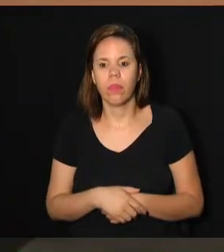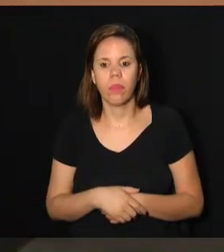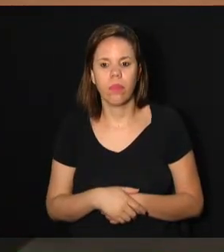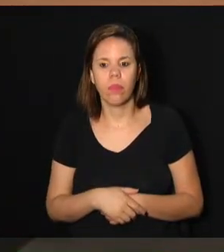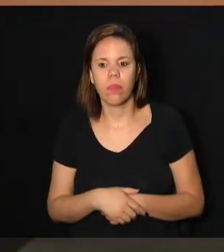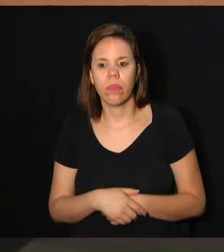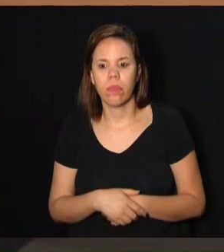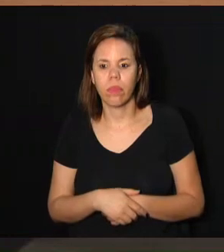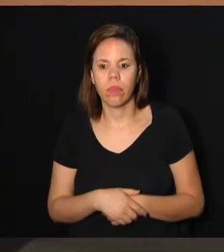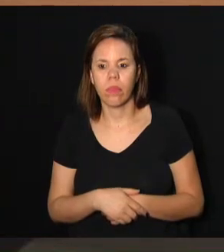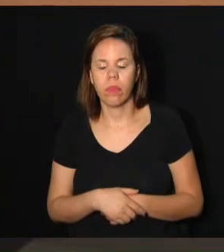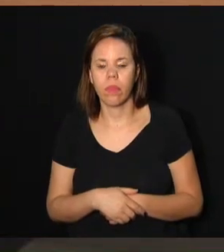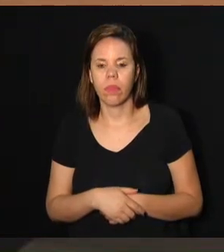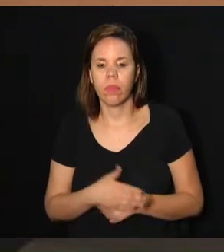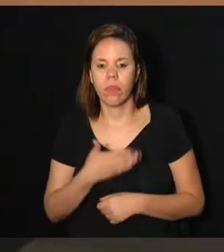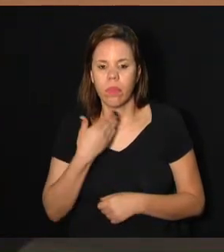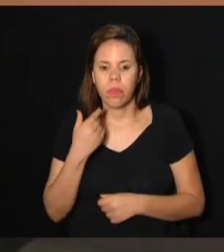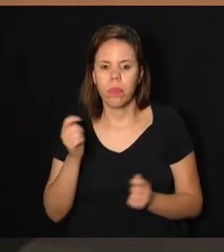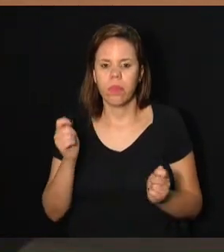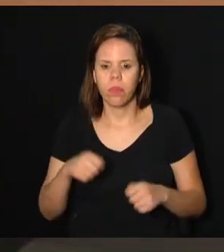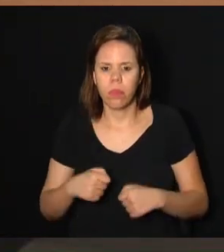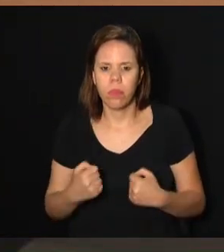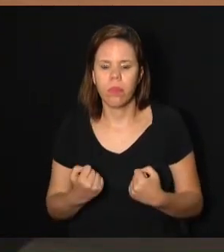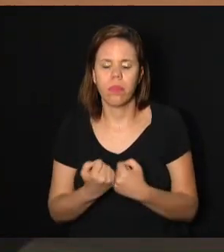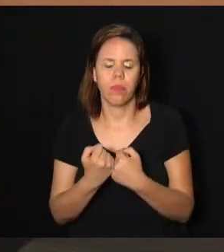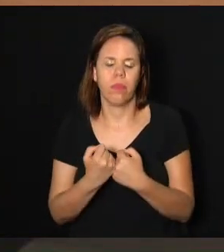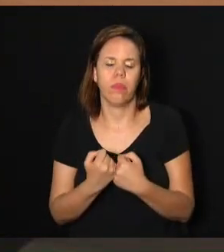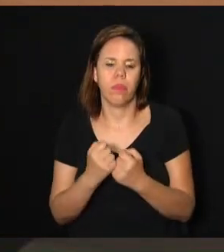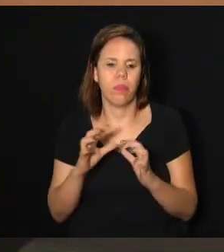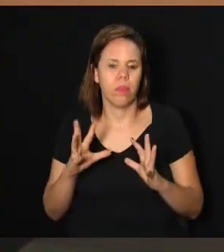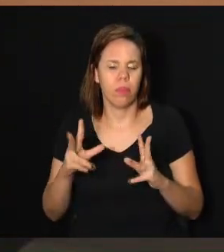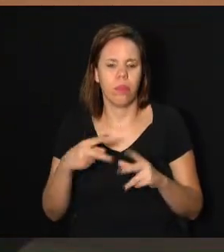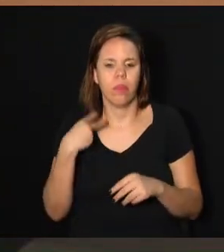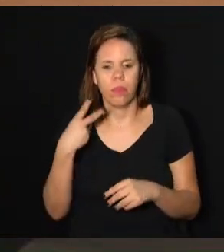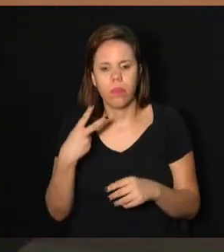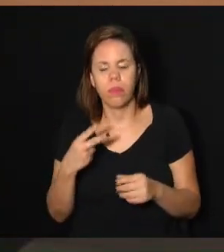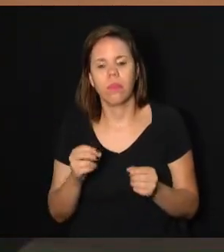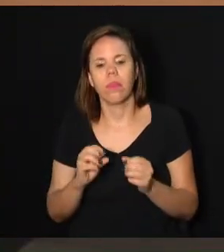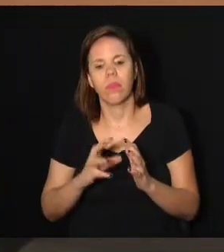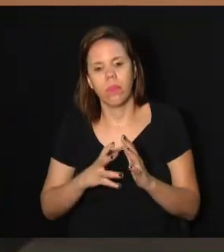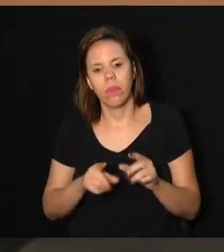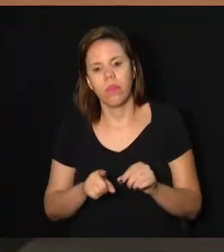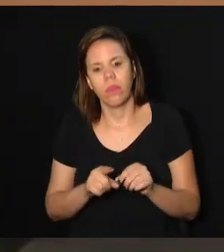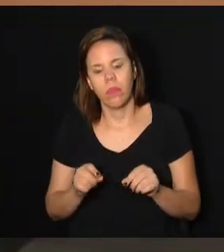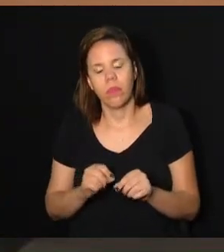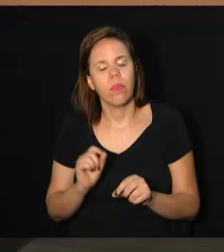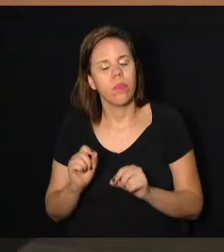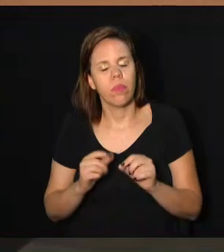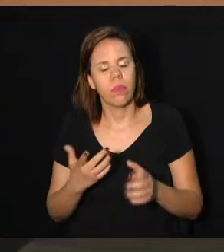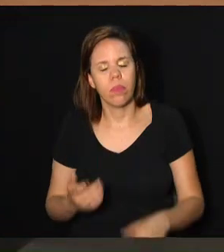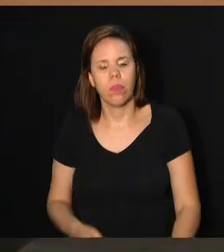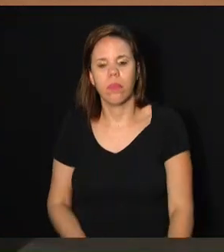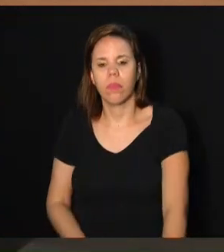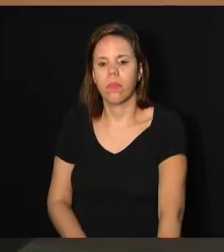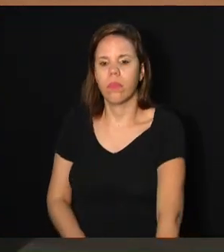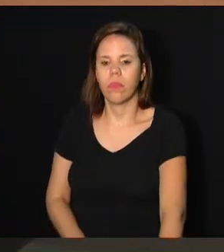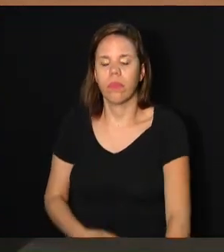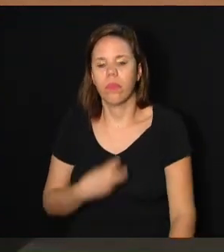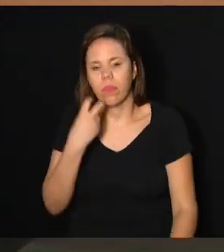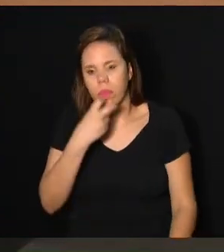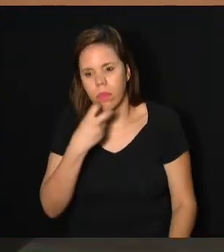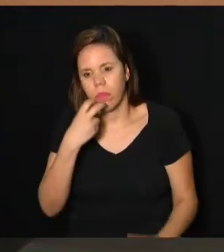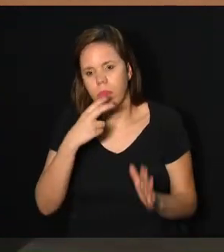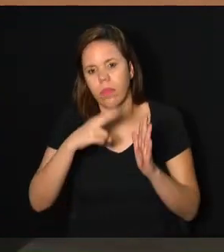melhora as condições de todos os parlamentares na questão de